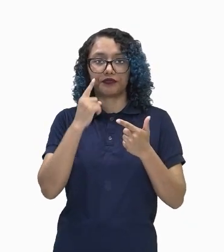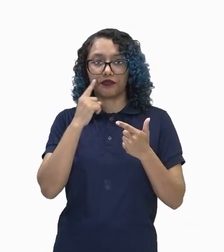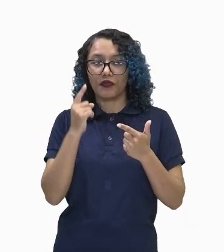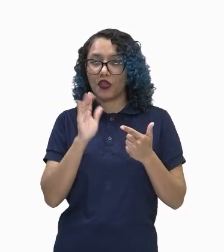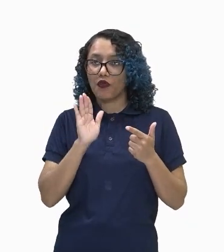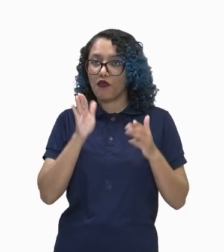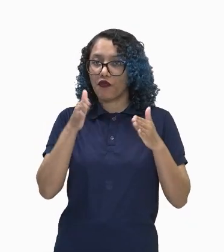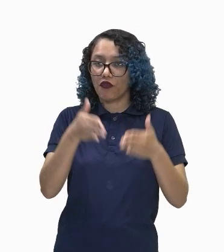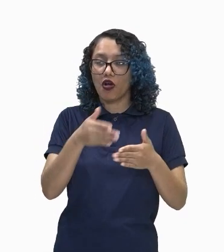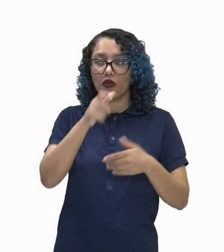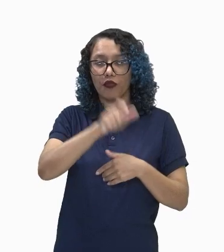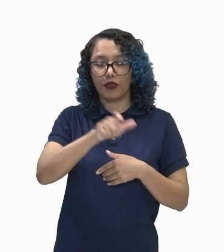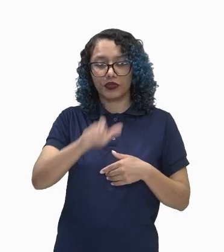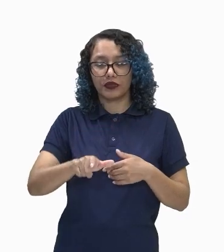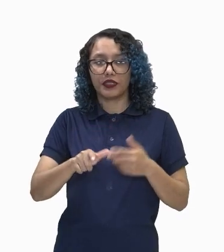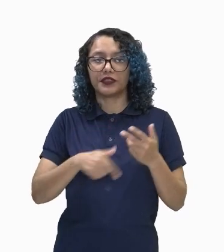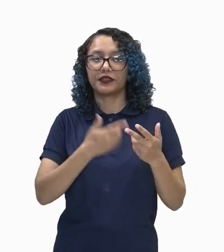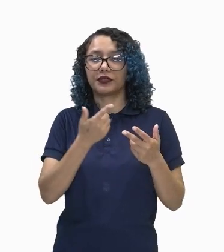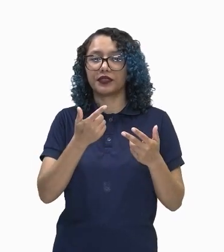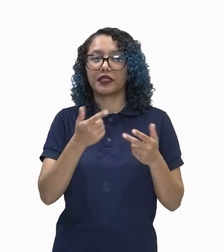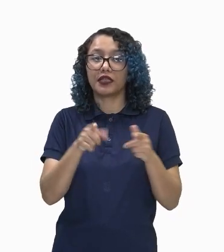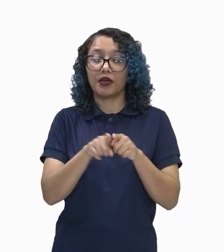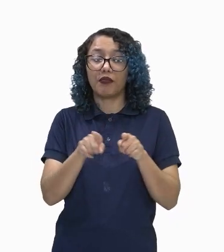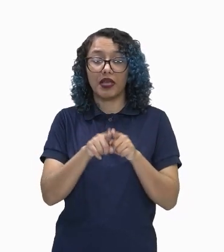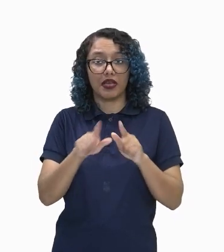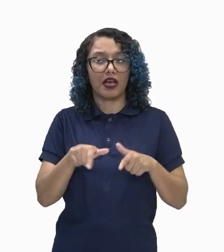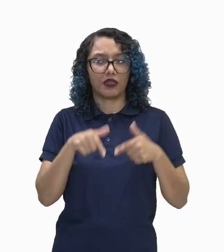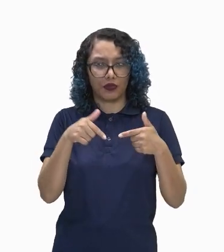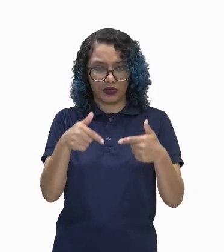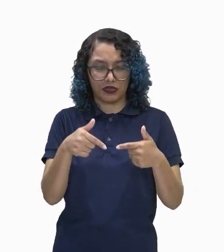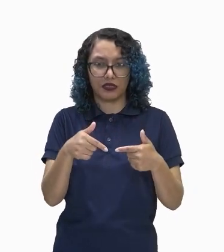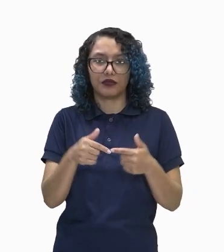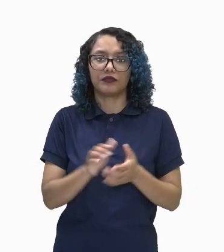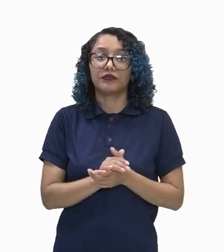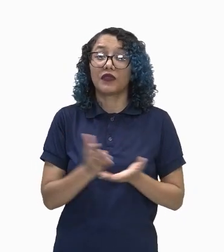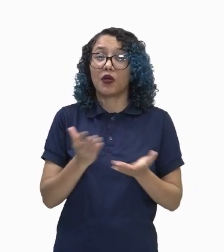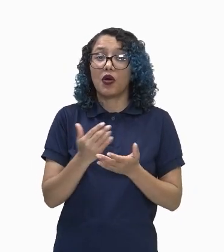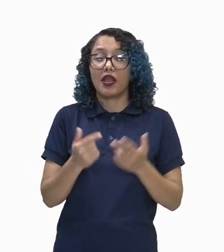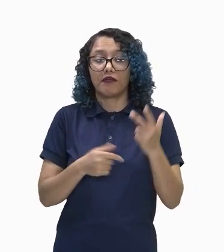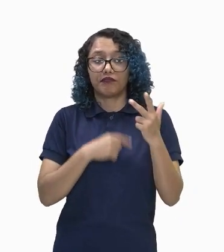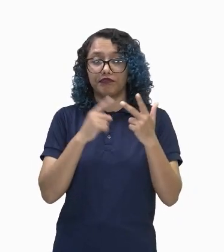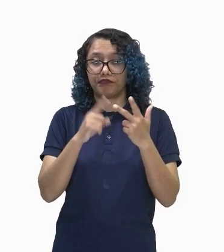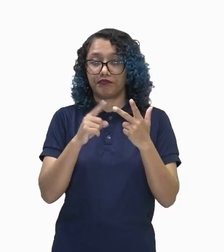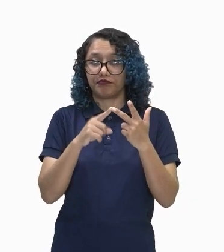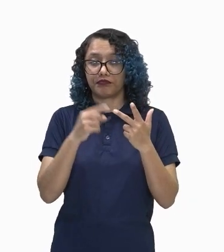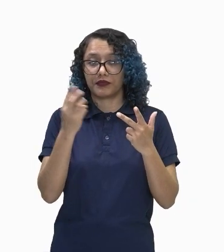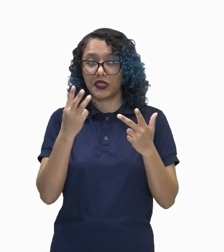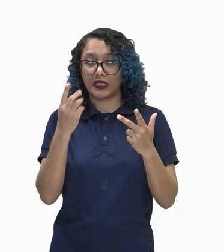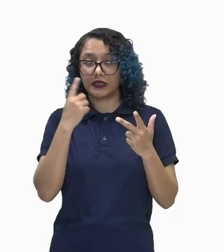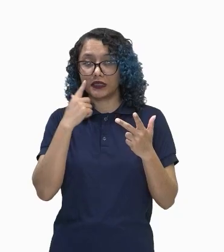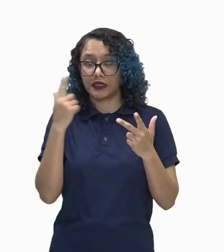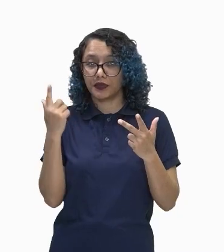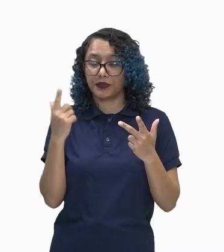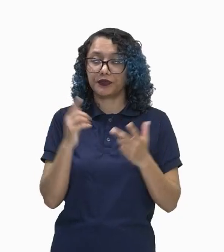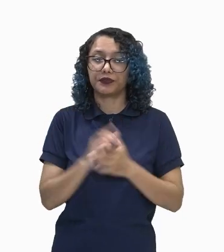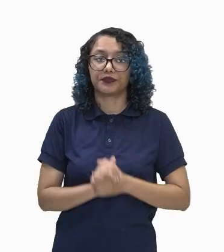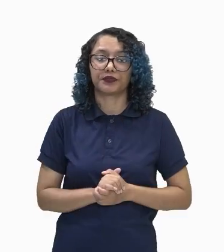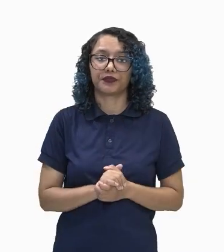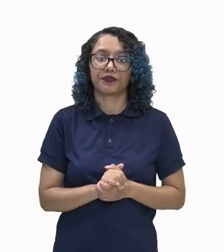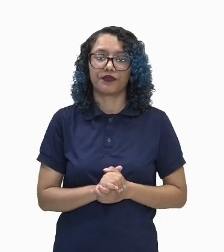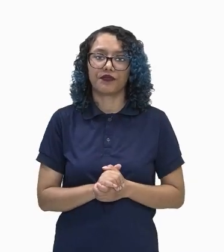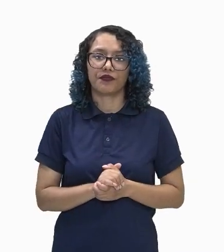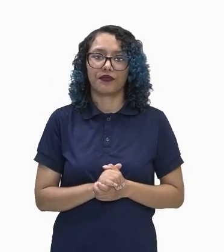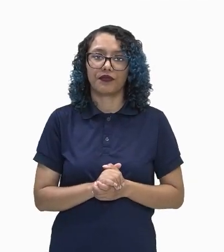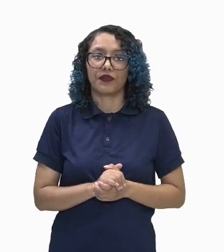são os personagens e a atuação. E aí o terceiro ponto, o terceiro critério, vamos colocar assim, são